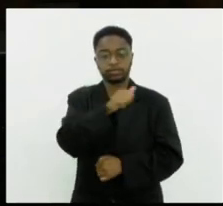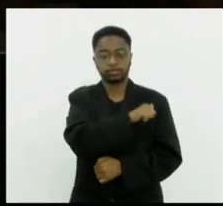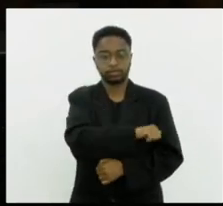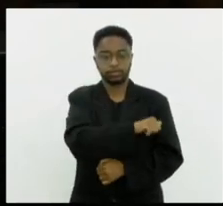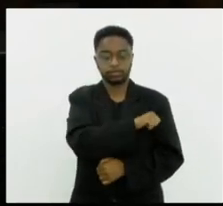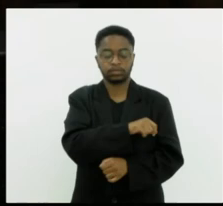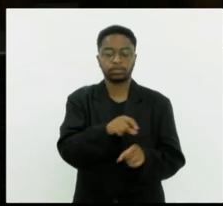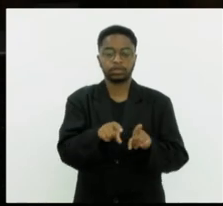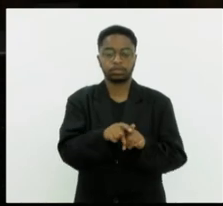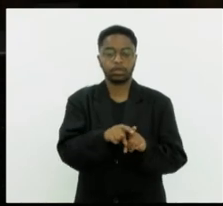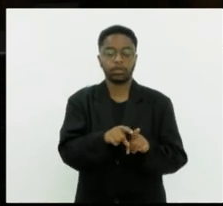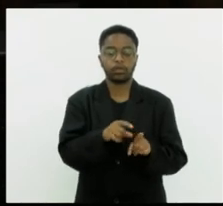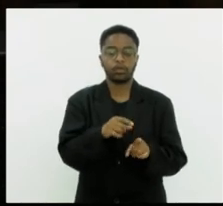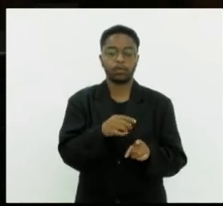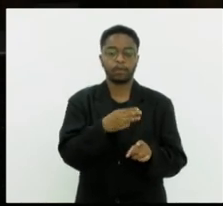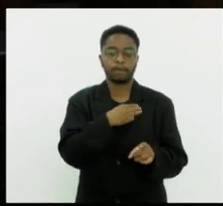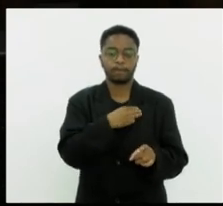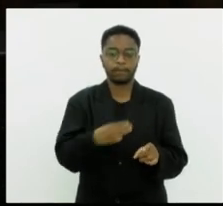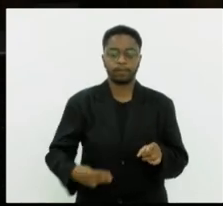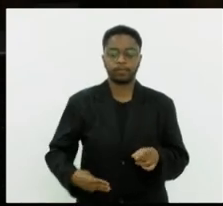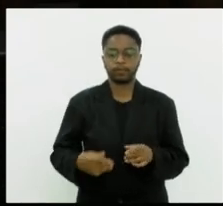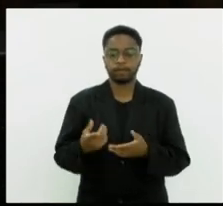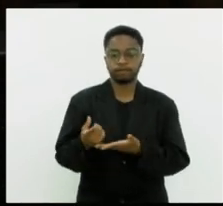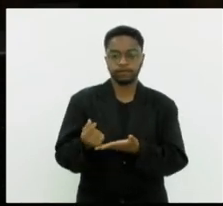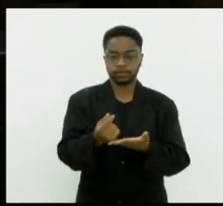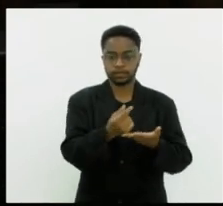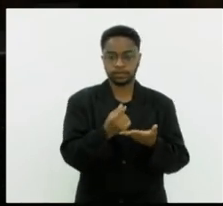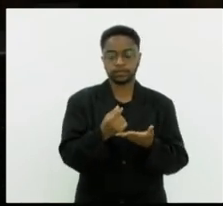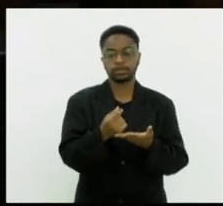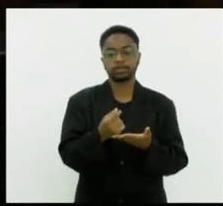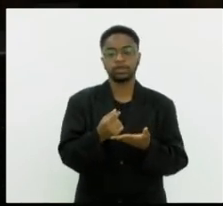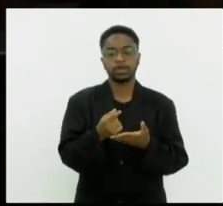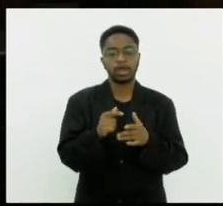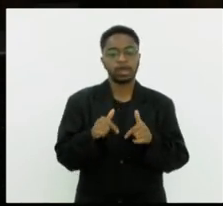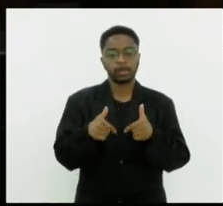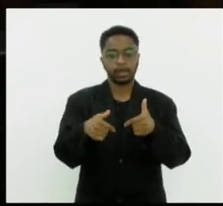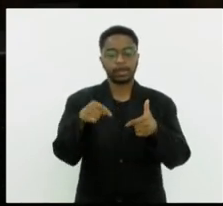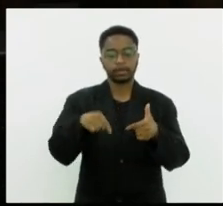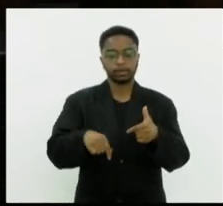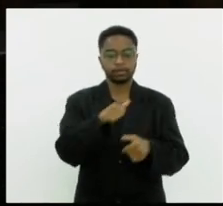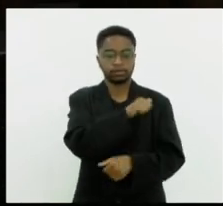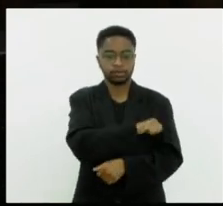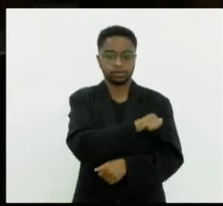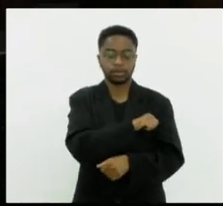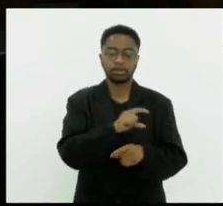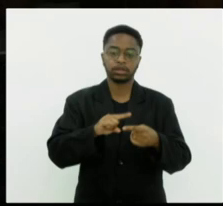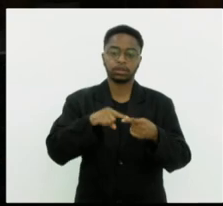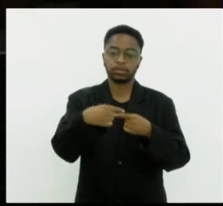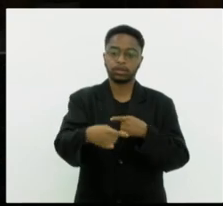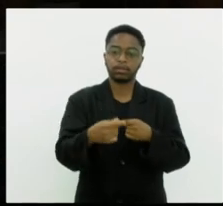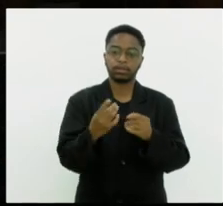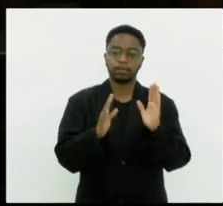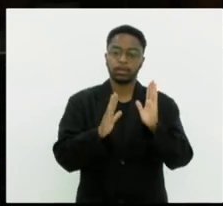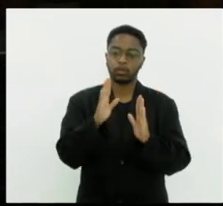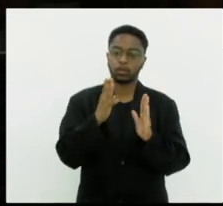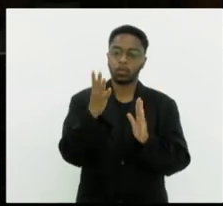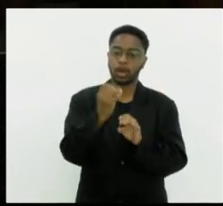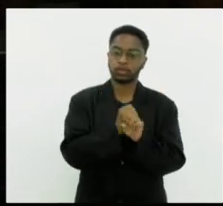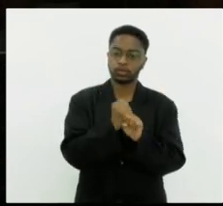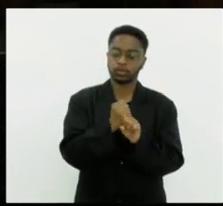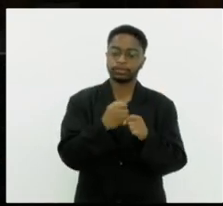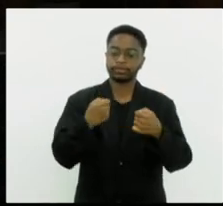Fazenda, na ocasião, também fez o gesto para o Estado do Rio de Janeiro, e o Estado deveria pagar, na ocasião dos 4 anos, mais de